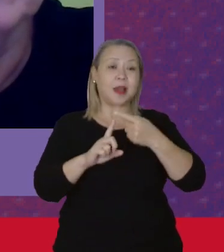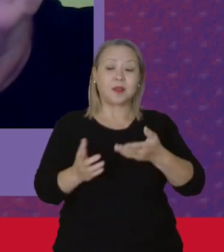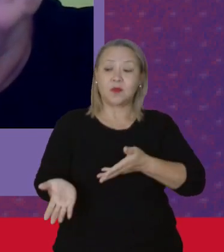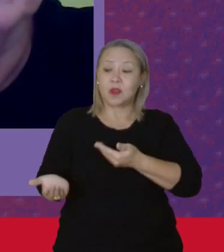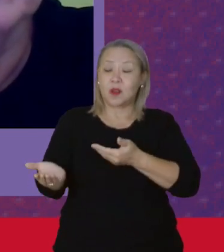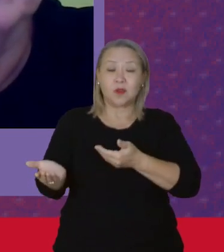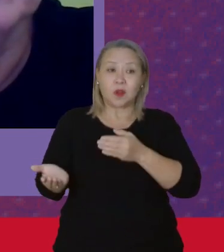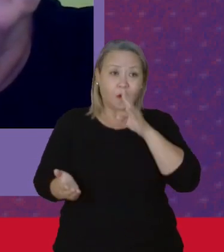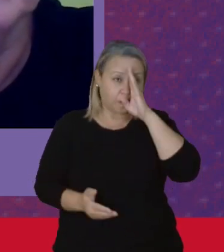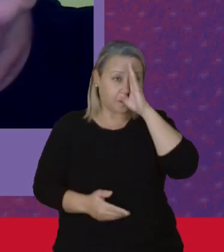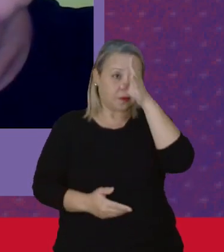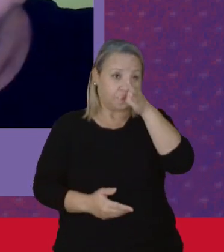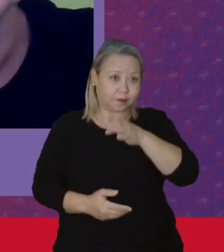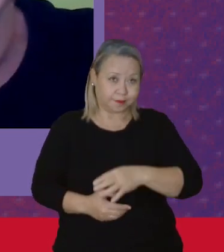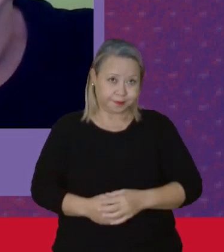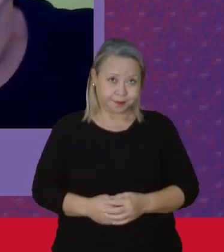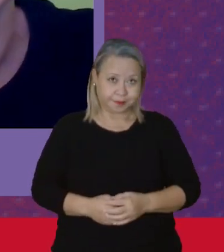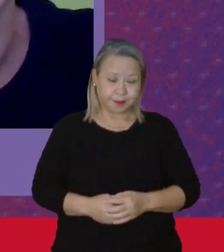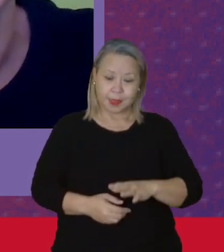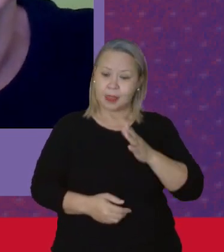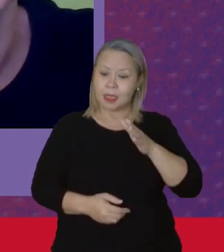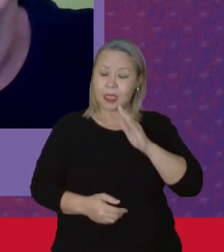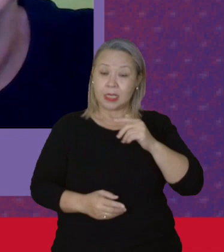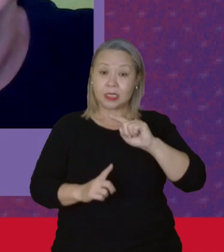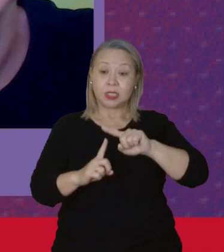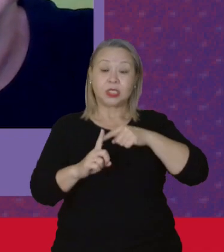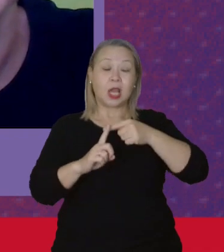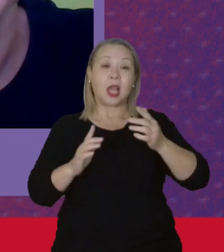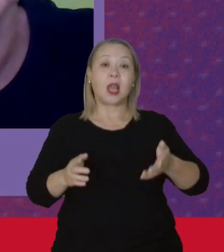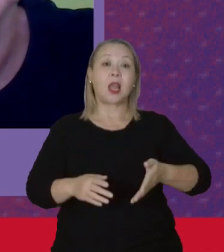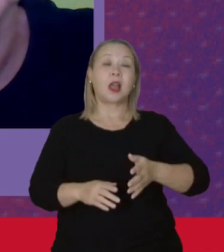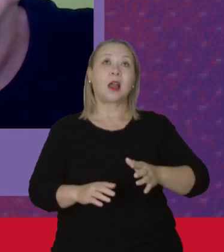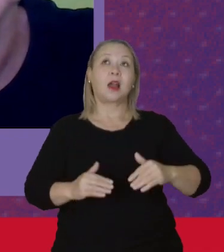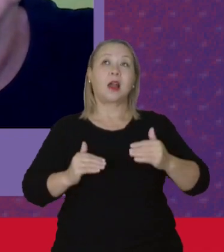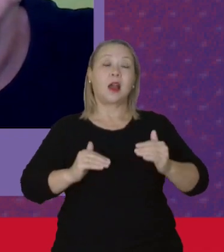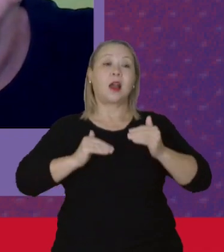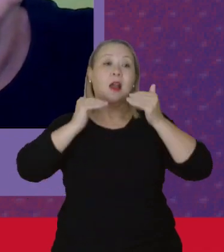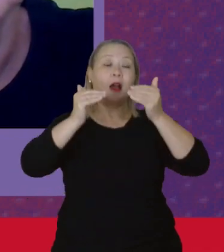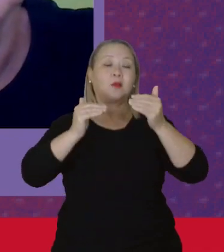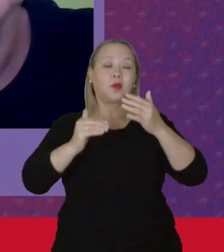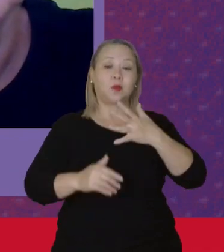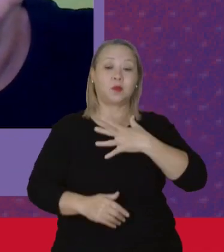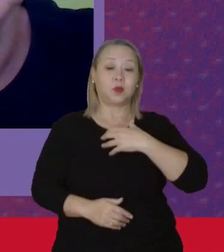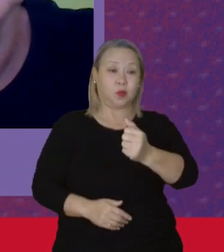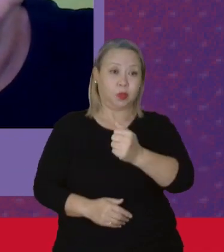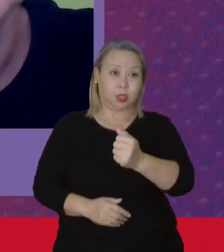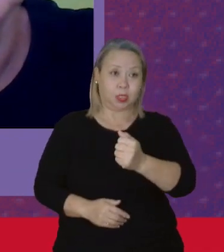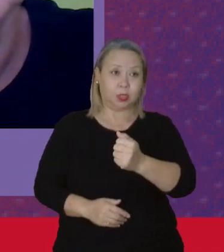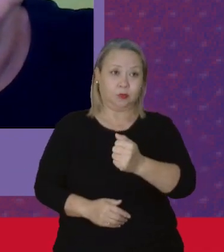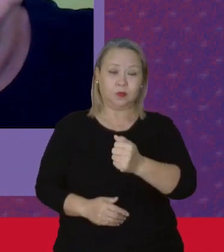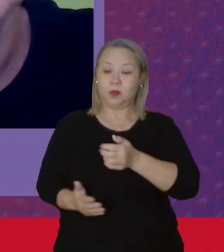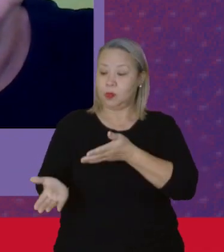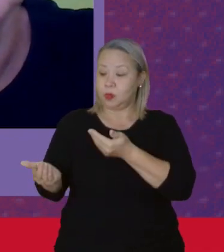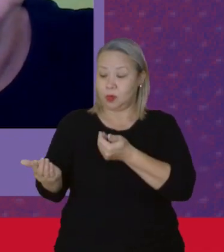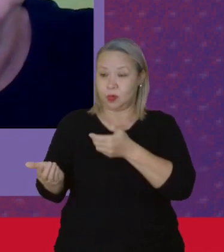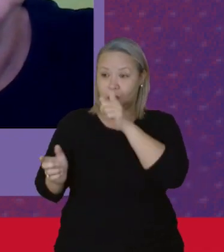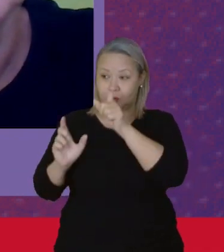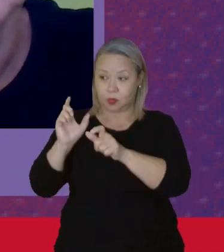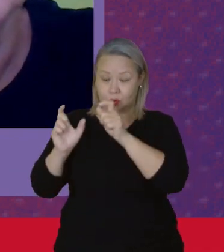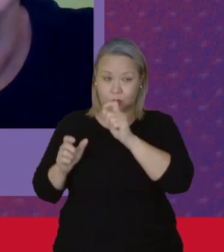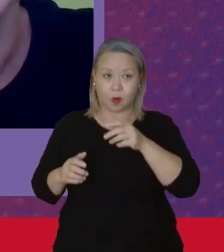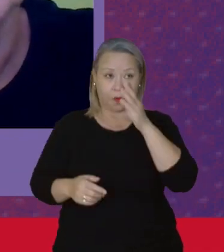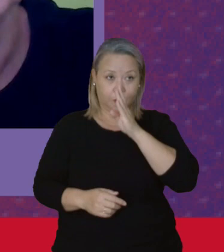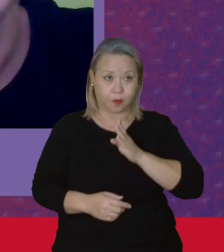cis héteros. Se já é alto o número, né, de suicídio entre jovens no Brasil, que é um número bem